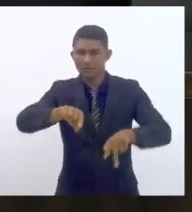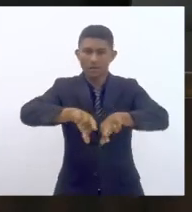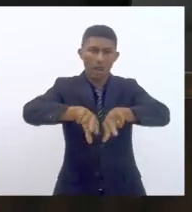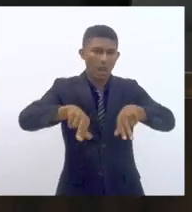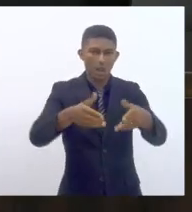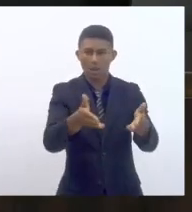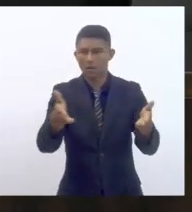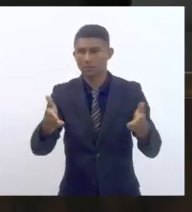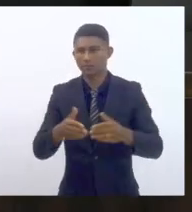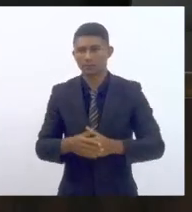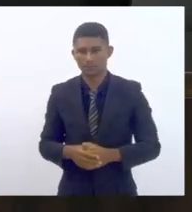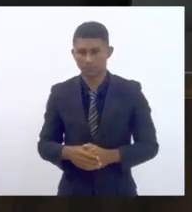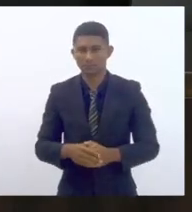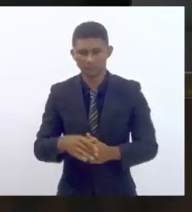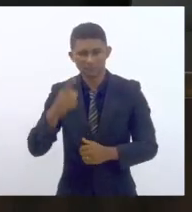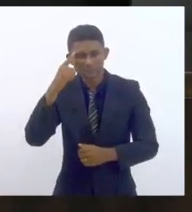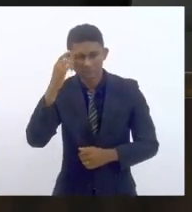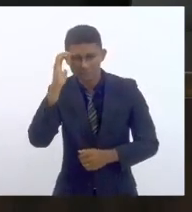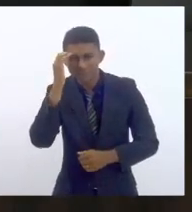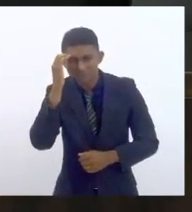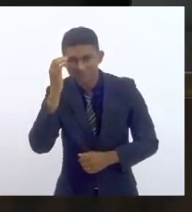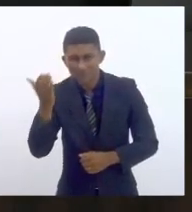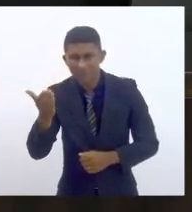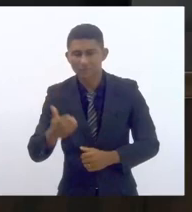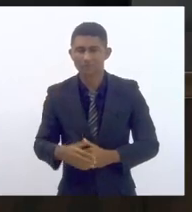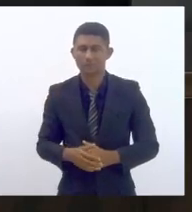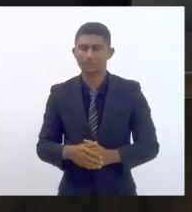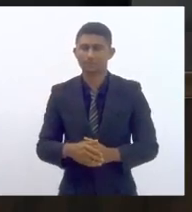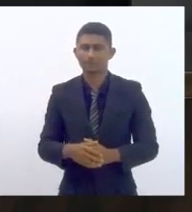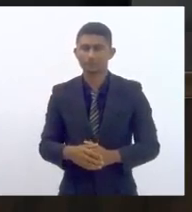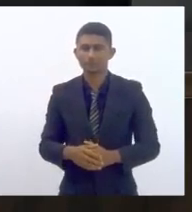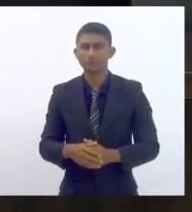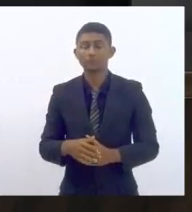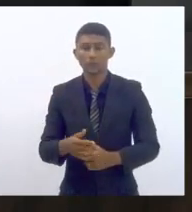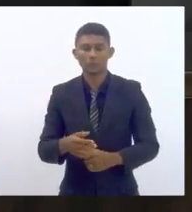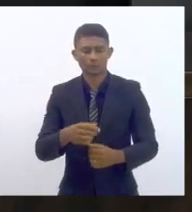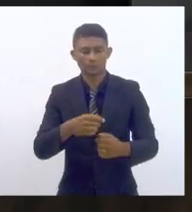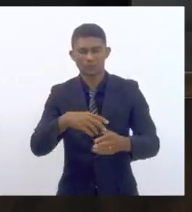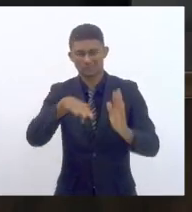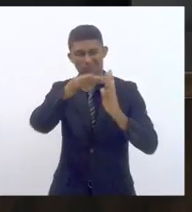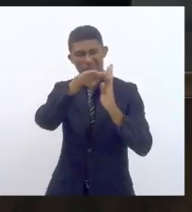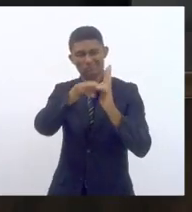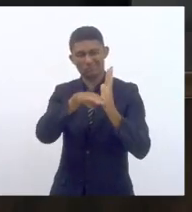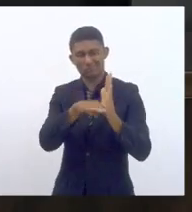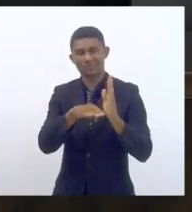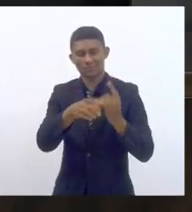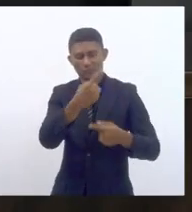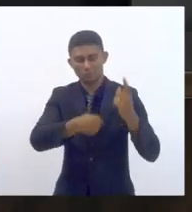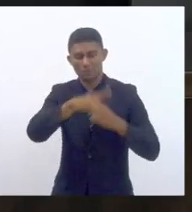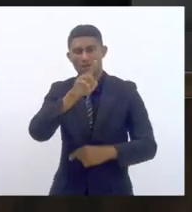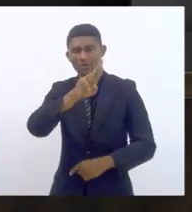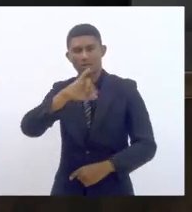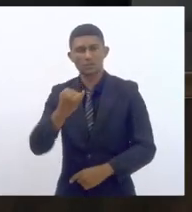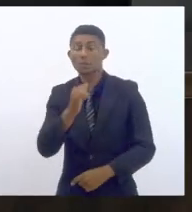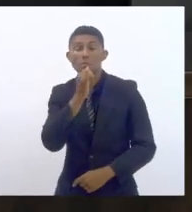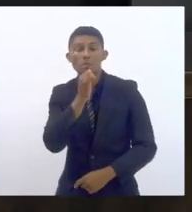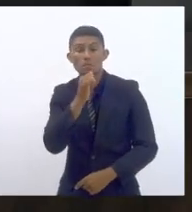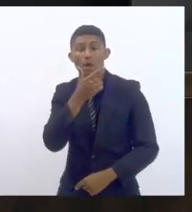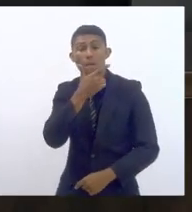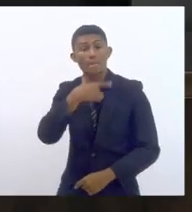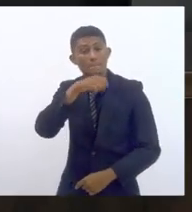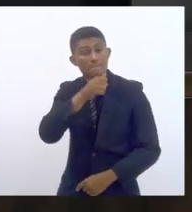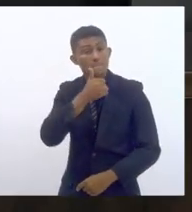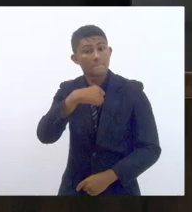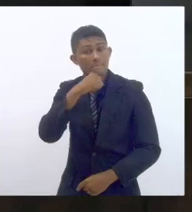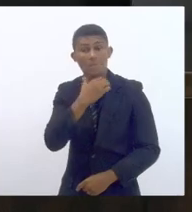dos beneficiários. Entendeu, não? Esse só pode estar no Super RJ quem está no cadastro único. Morreu pai e mãe, tem